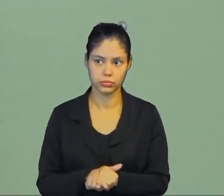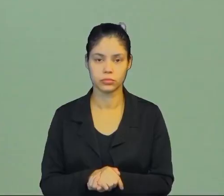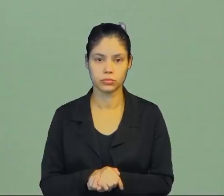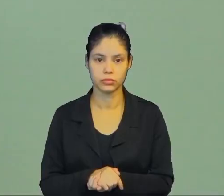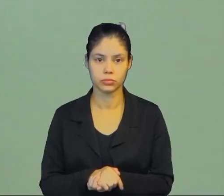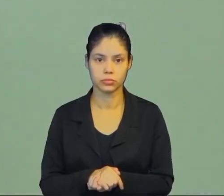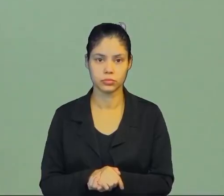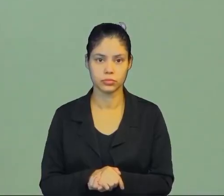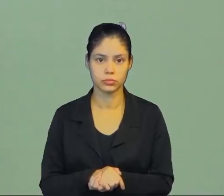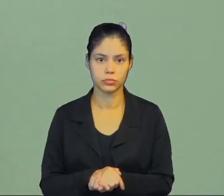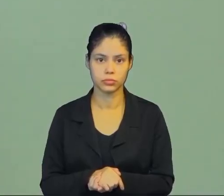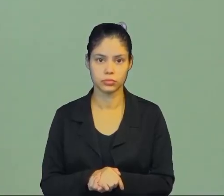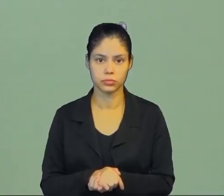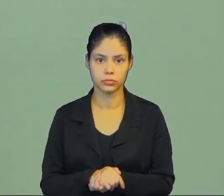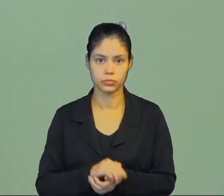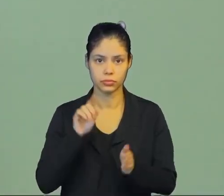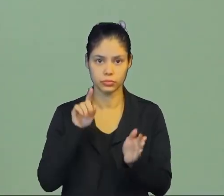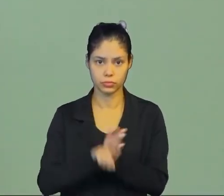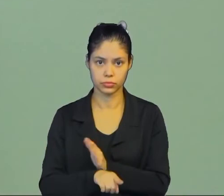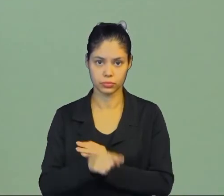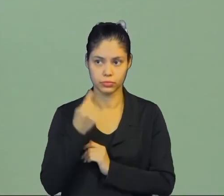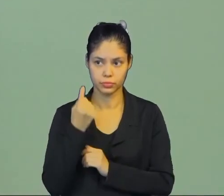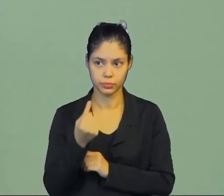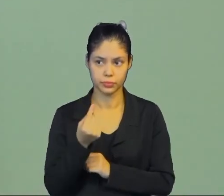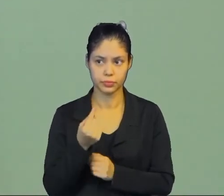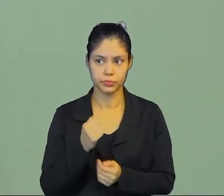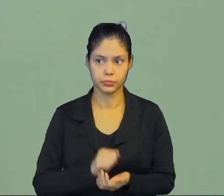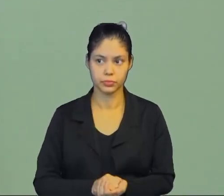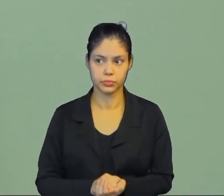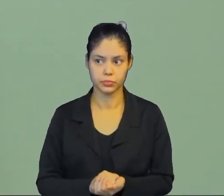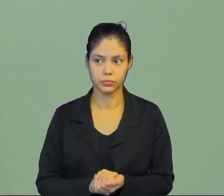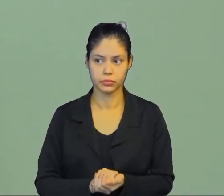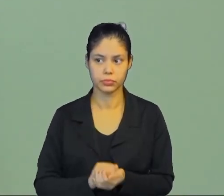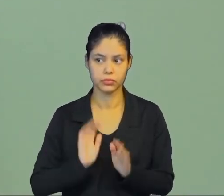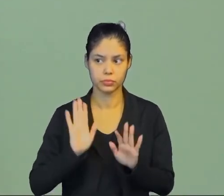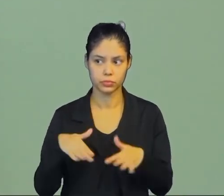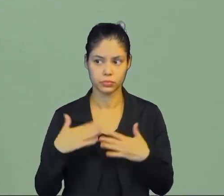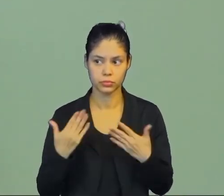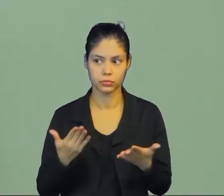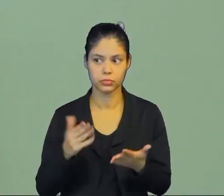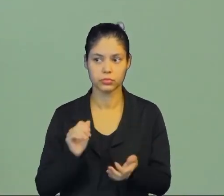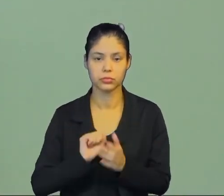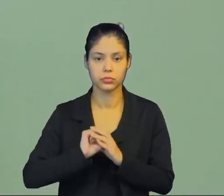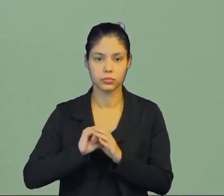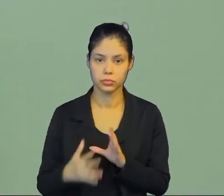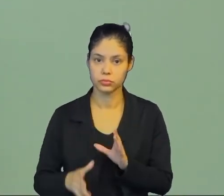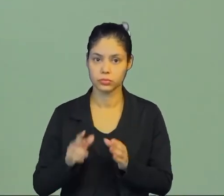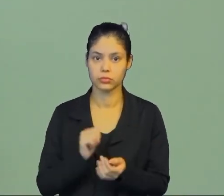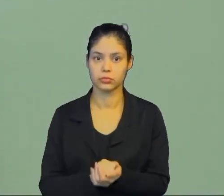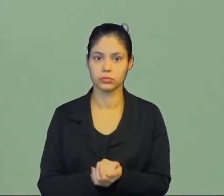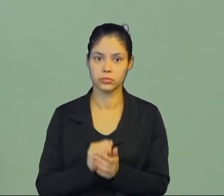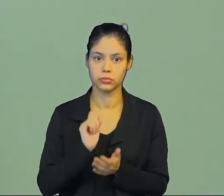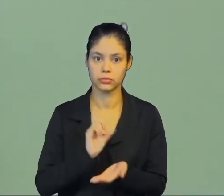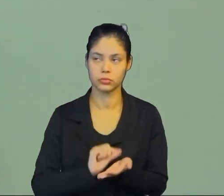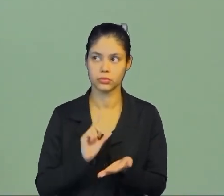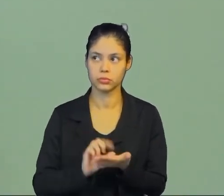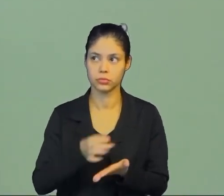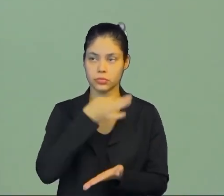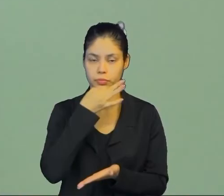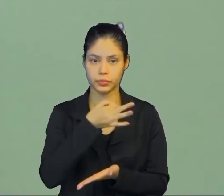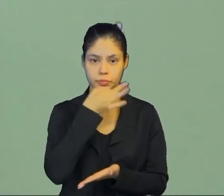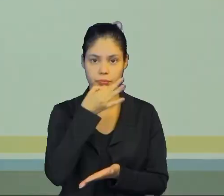tela. Questões. Questão 1. Quais as características de um artigo